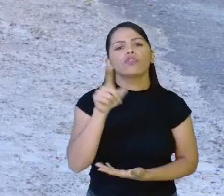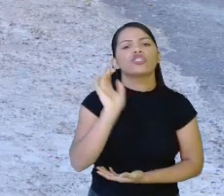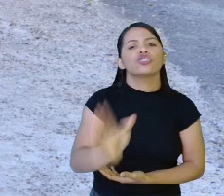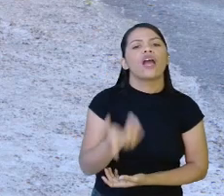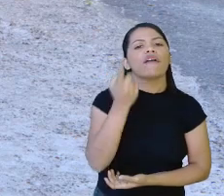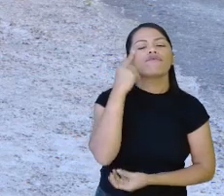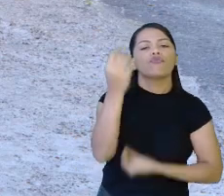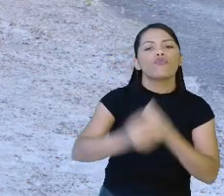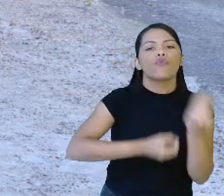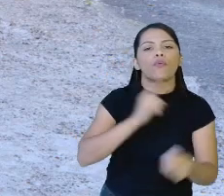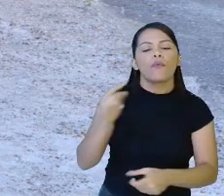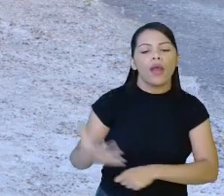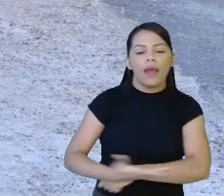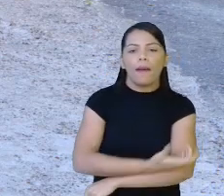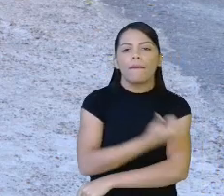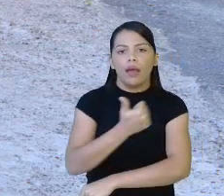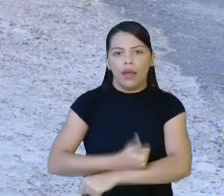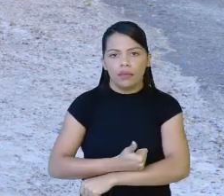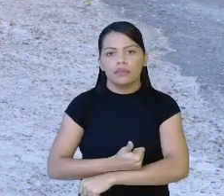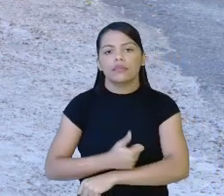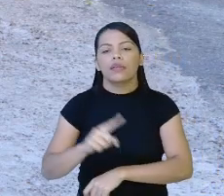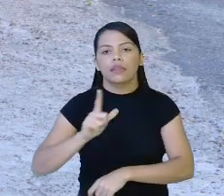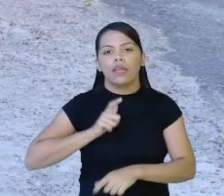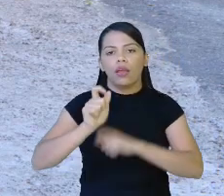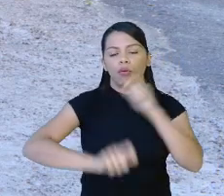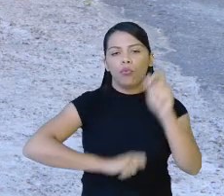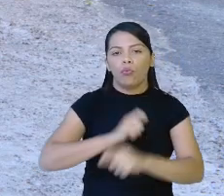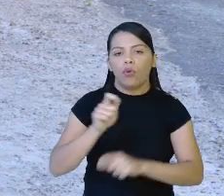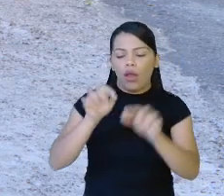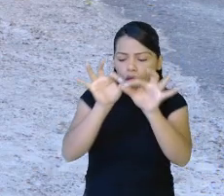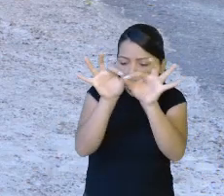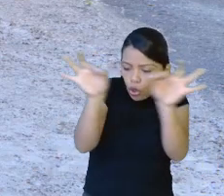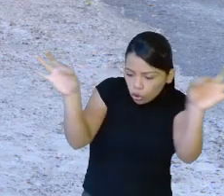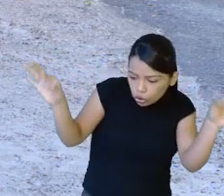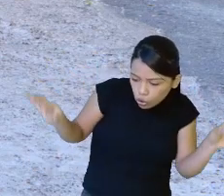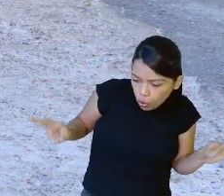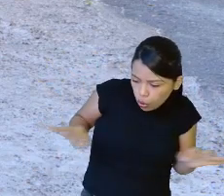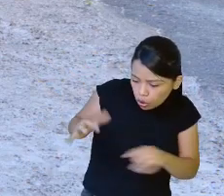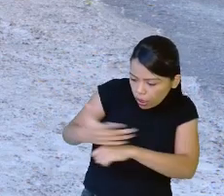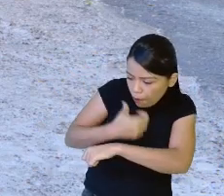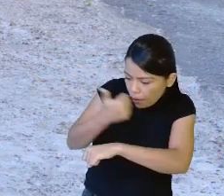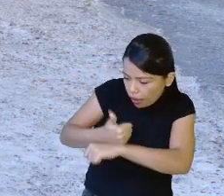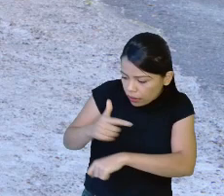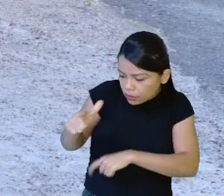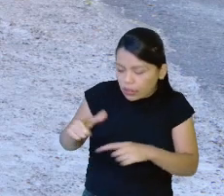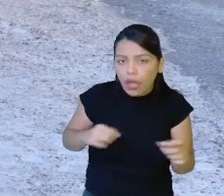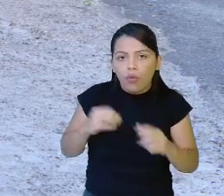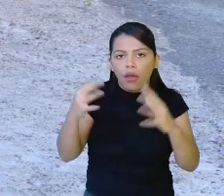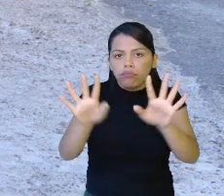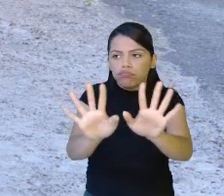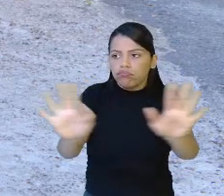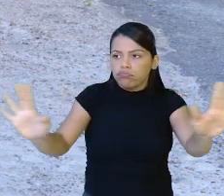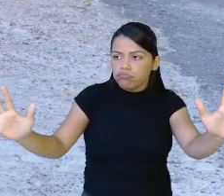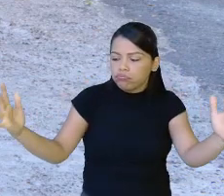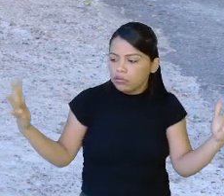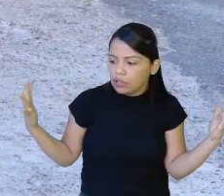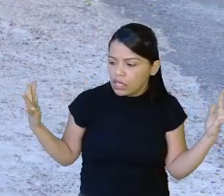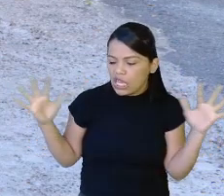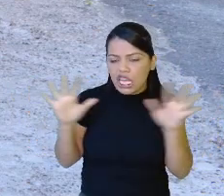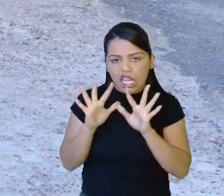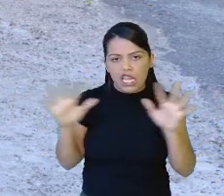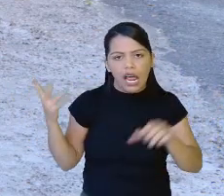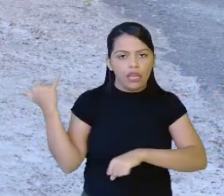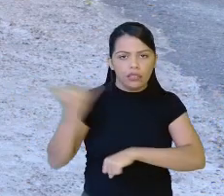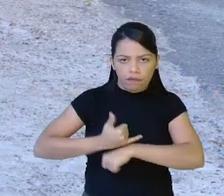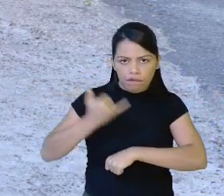gente tem muito isso. O contorno das praças, a cerca das praças, né? Essas grades